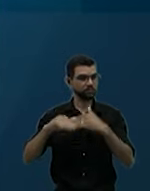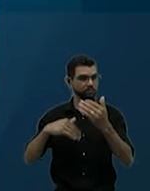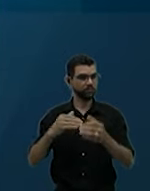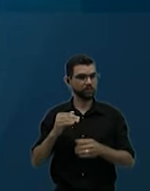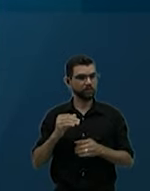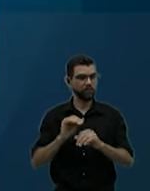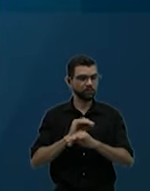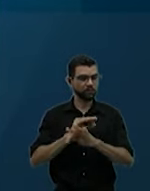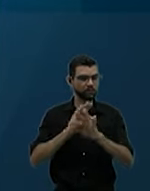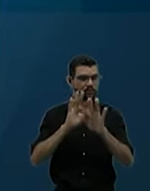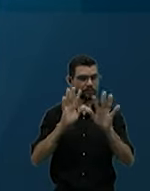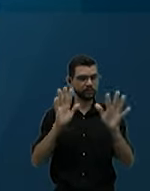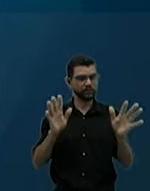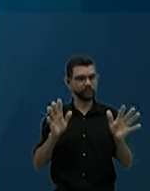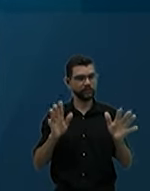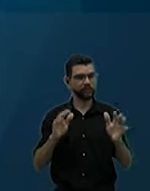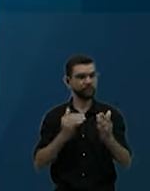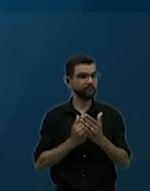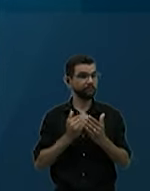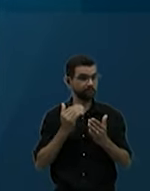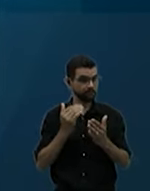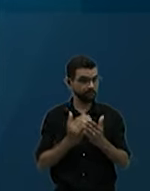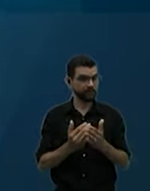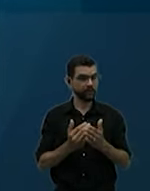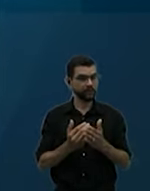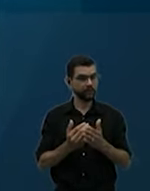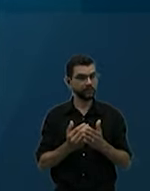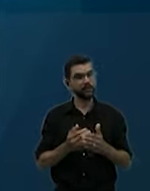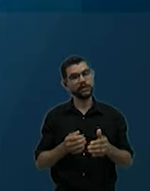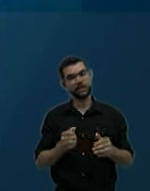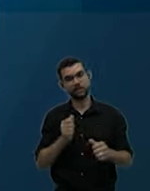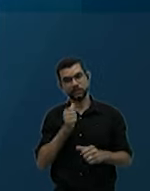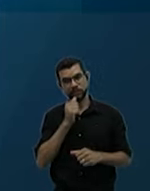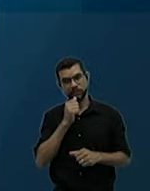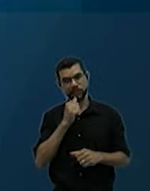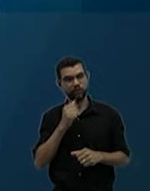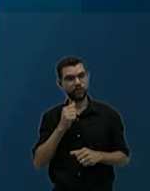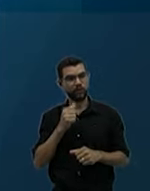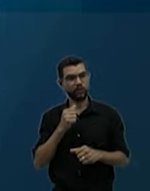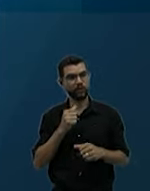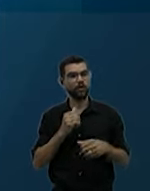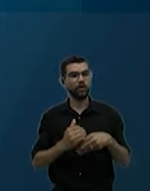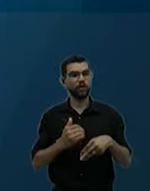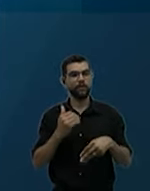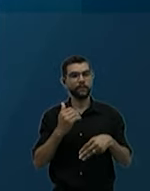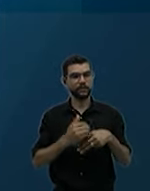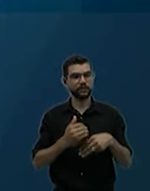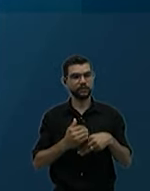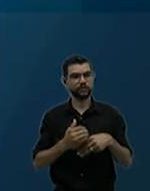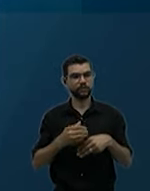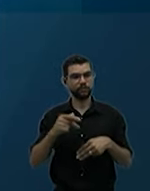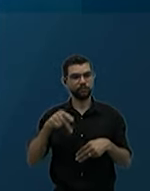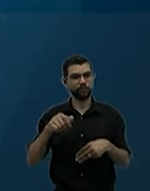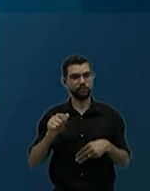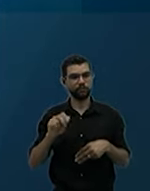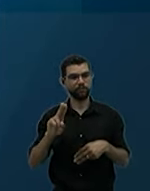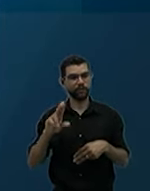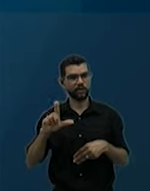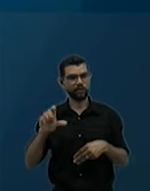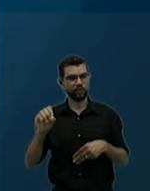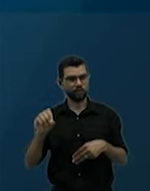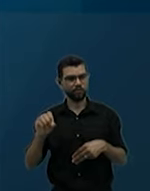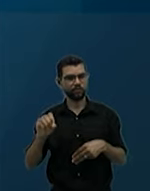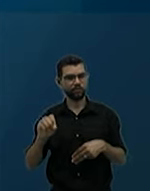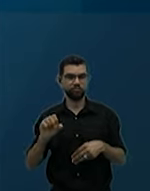quando o ministro Paulo Sérgio, confirmando o pedido de vista, puder trazer mais luzes para a nossa decisão. Senhora presidente, em resumo, é